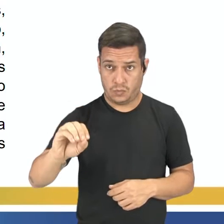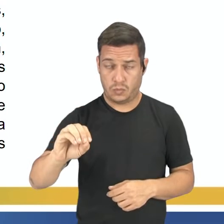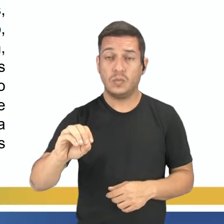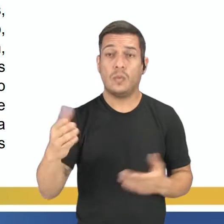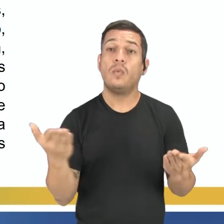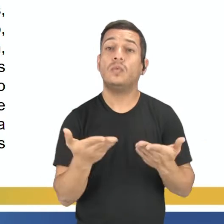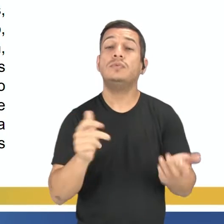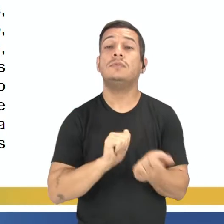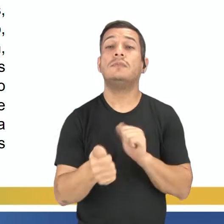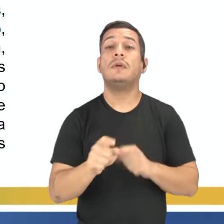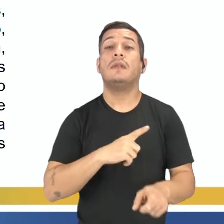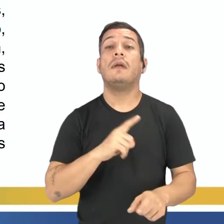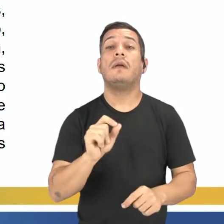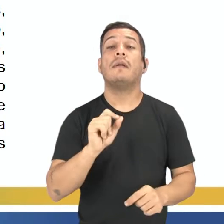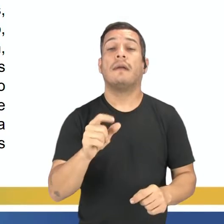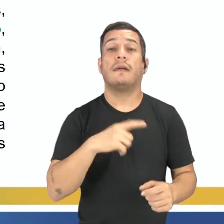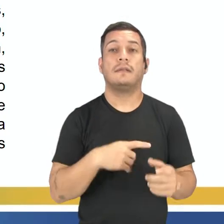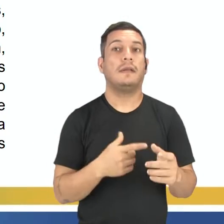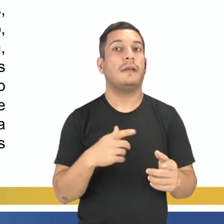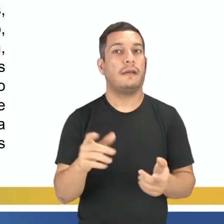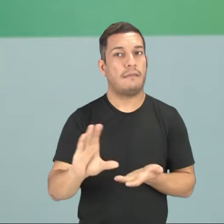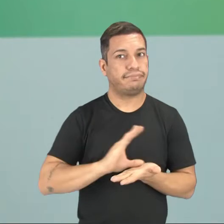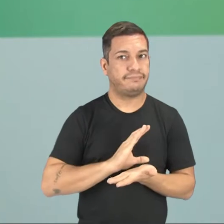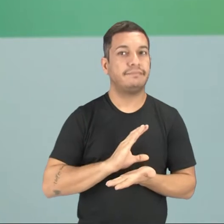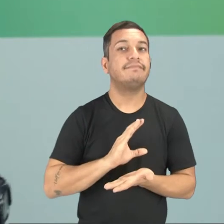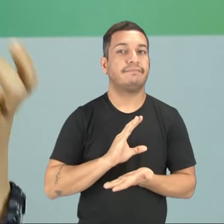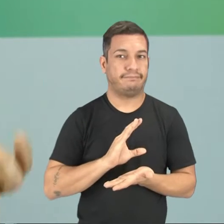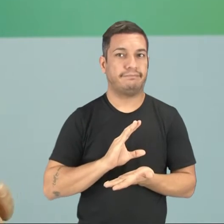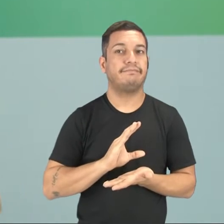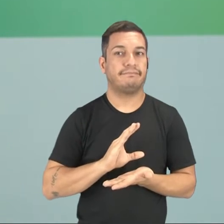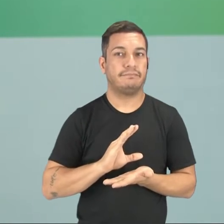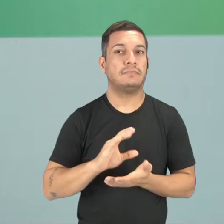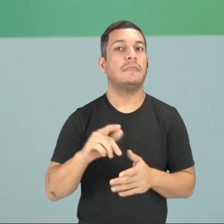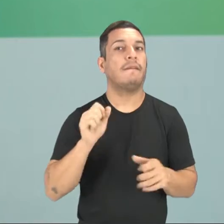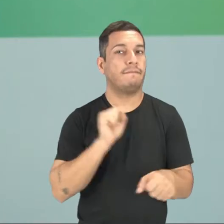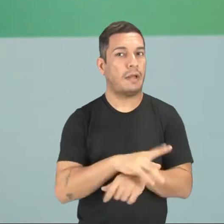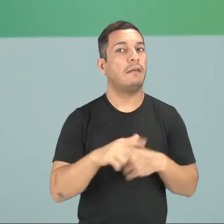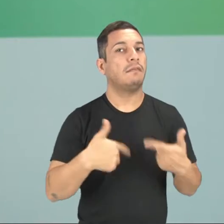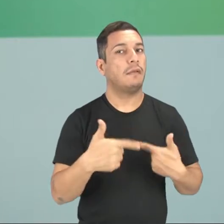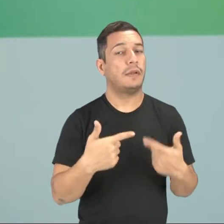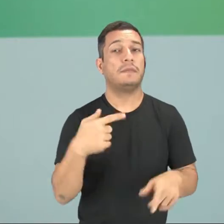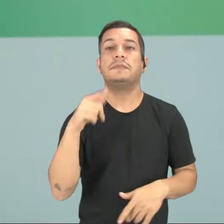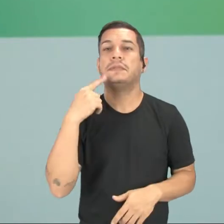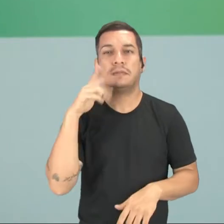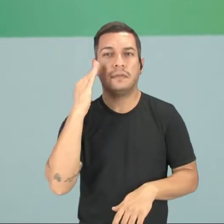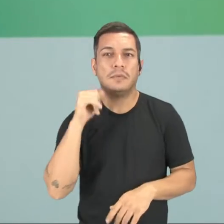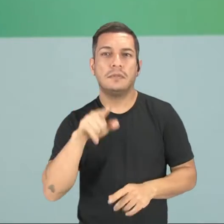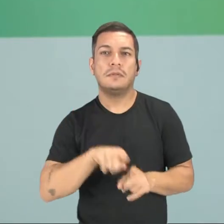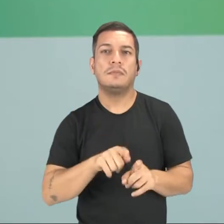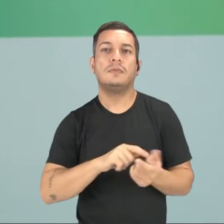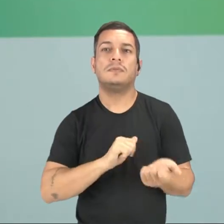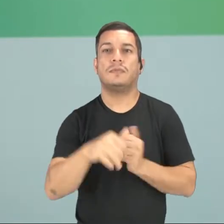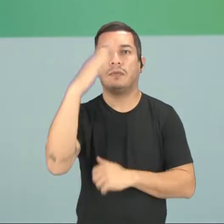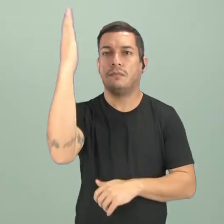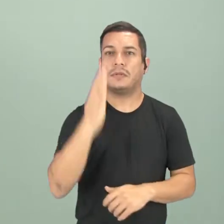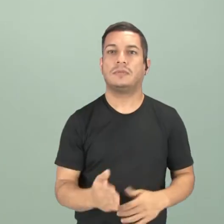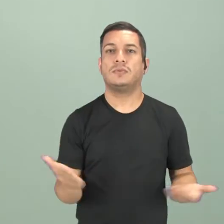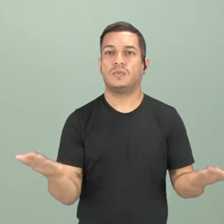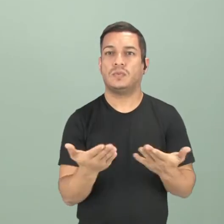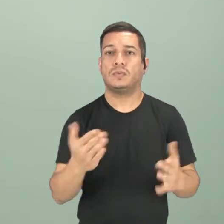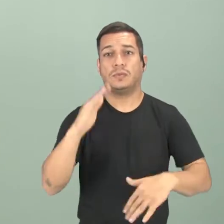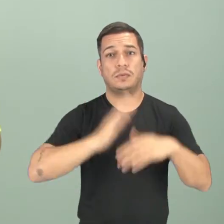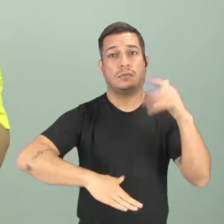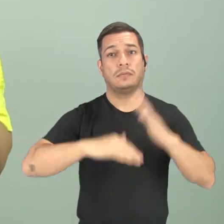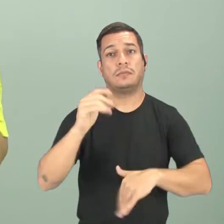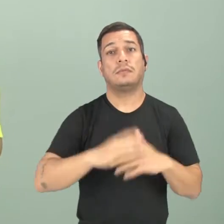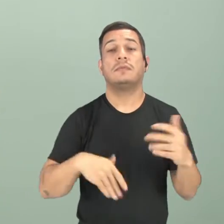esporte hoje, ele produz e gera renda, ele produz emprego. Para vocês terem uma ideia, o esporte no Brasil hoje, o esporte